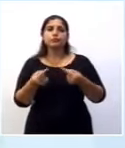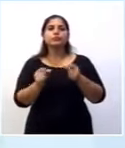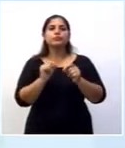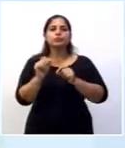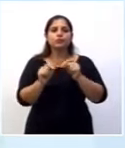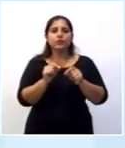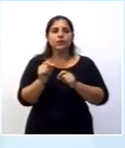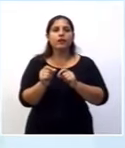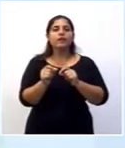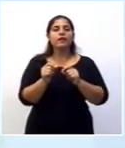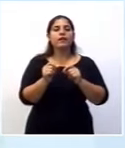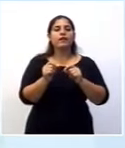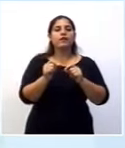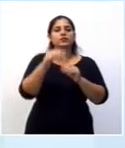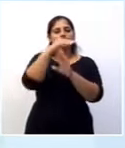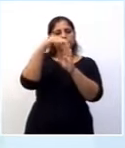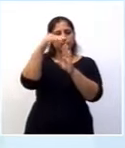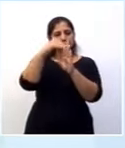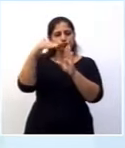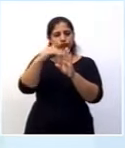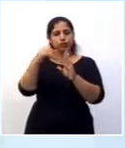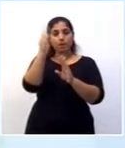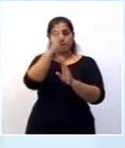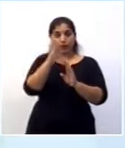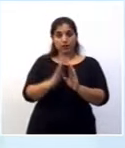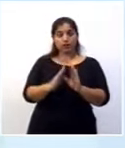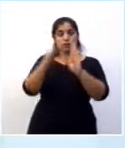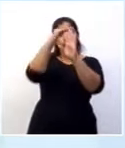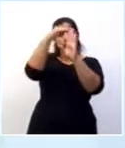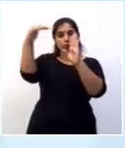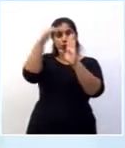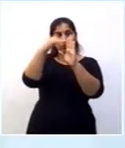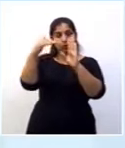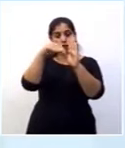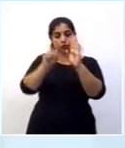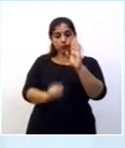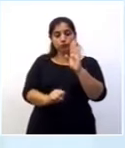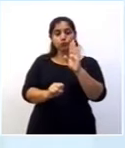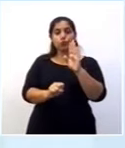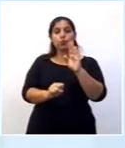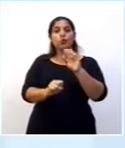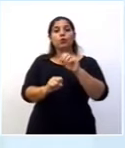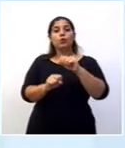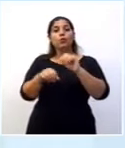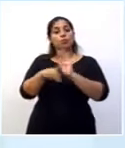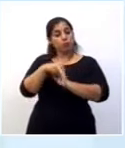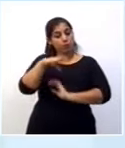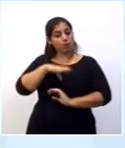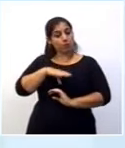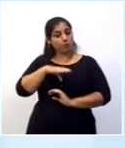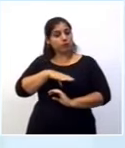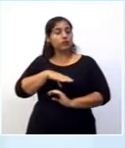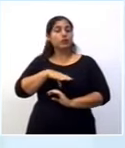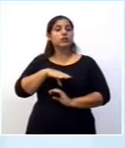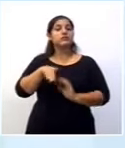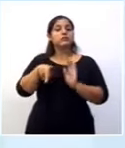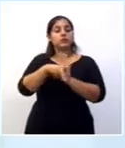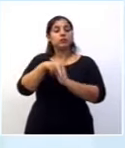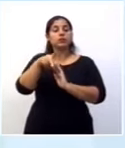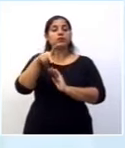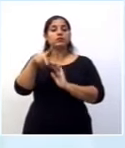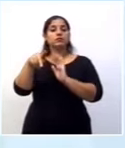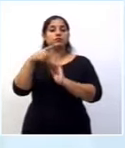ao Tratado de Tordesilhas, onde dividia a América do Sul em América Portuguesa e América